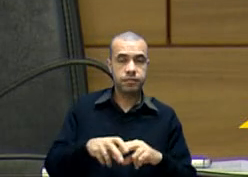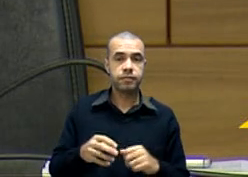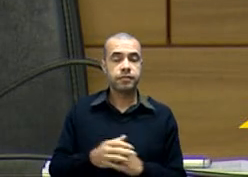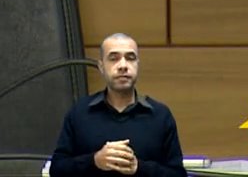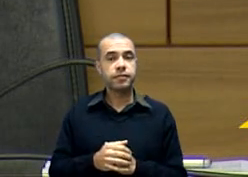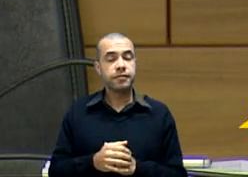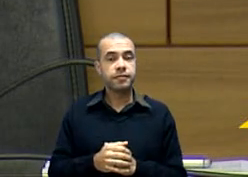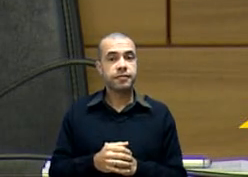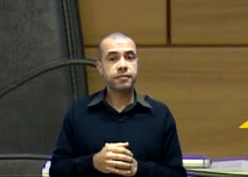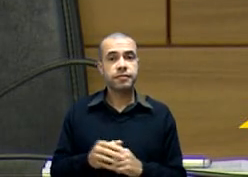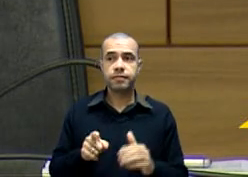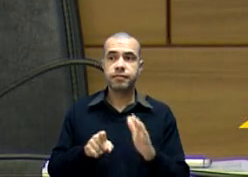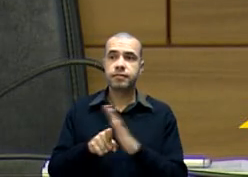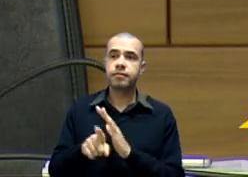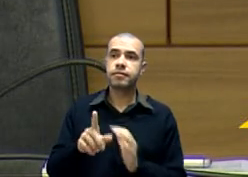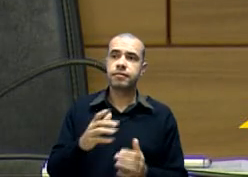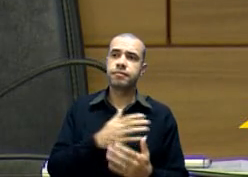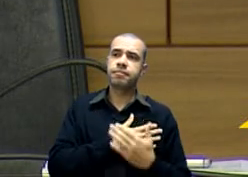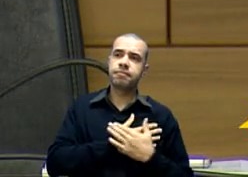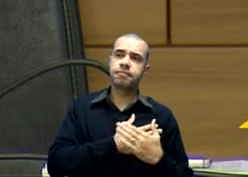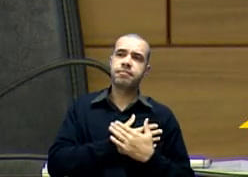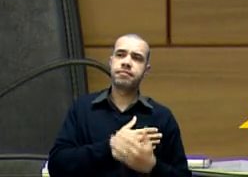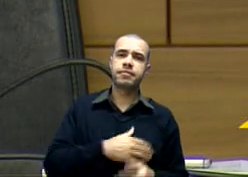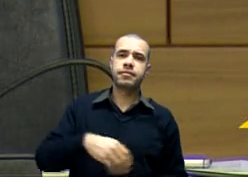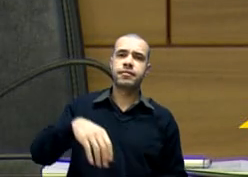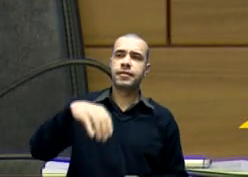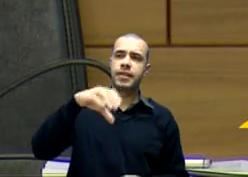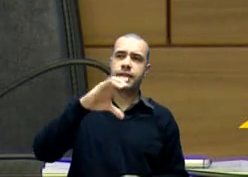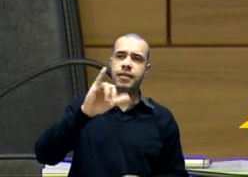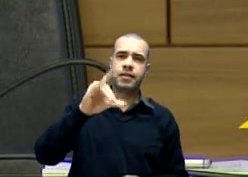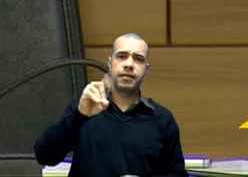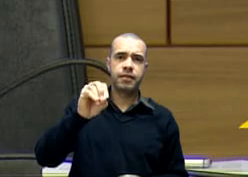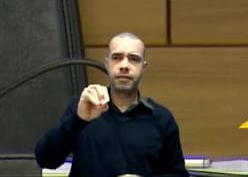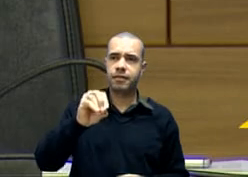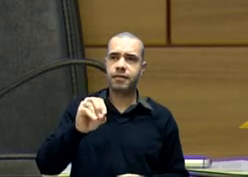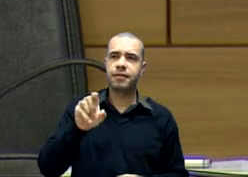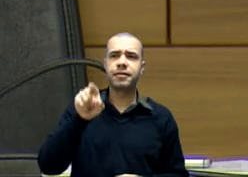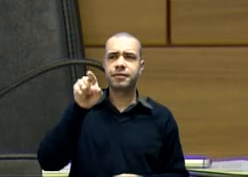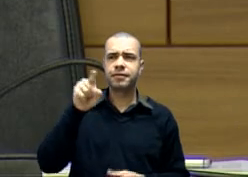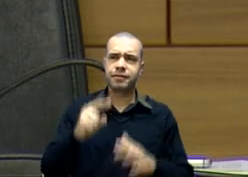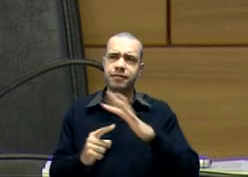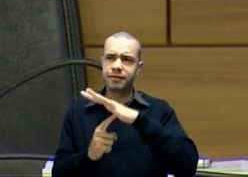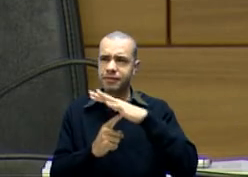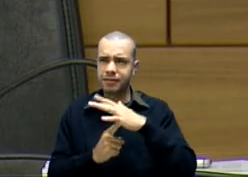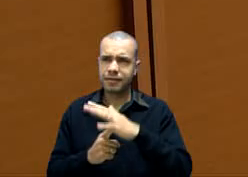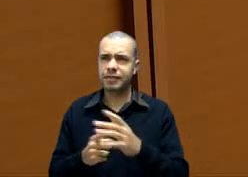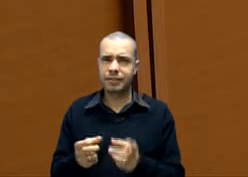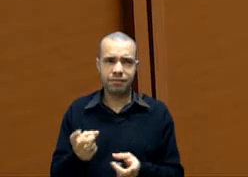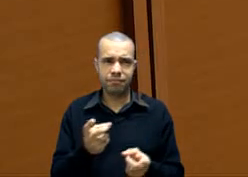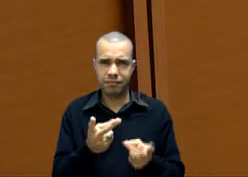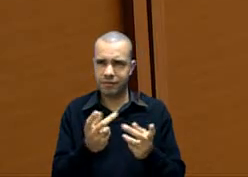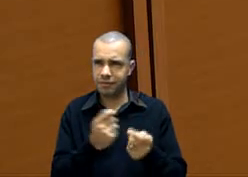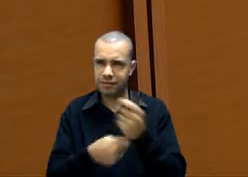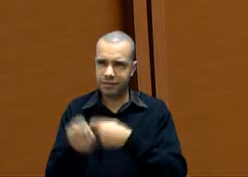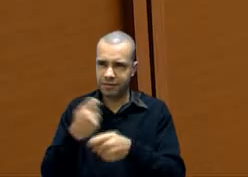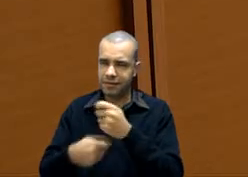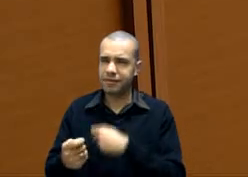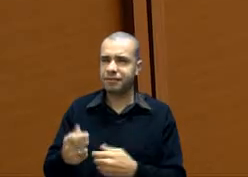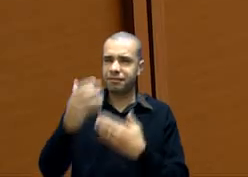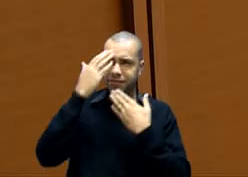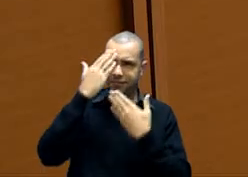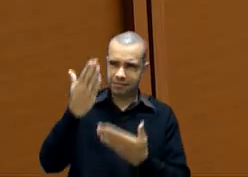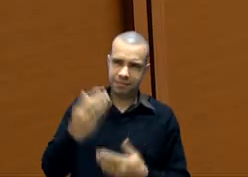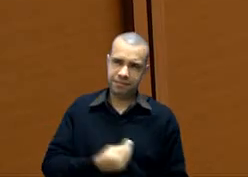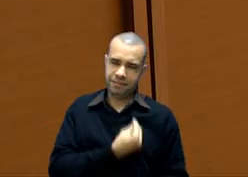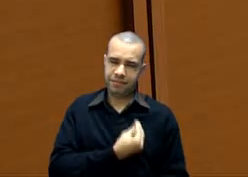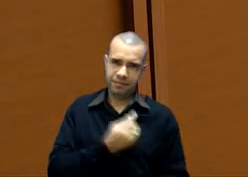cumprimentar aqui o meu amigo Cido. Alô, Cido, do Laranjeiras, da Feira da Barganha. Muito bom dia pela presença aqui no nosso plenário.